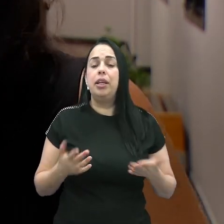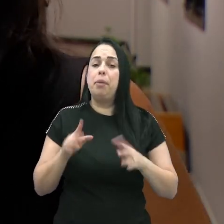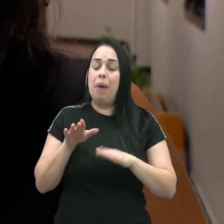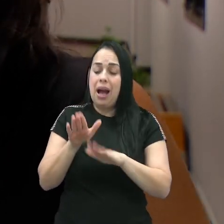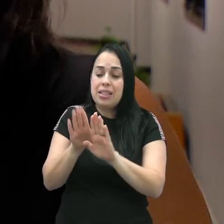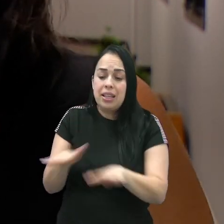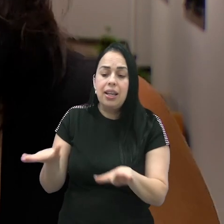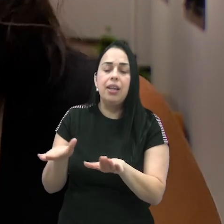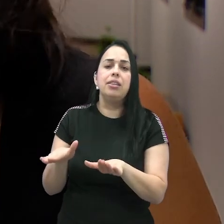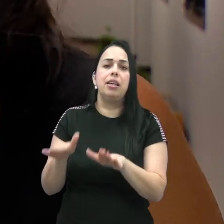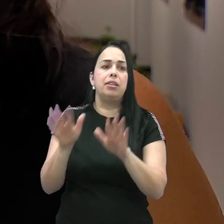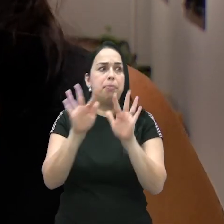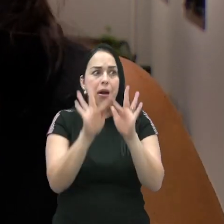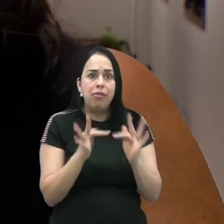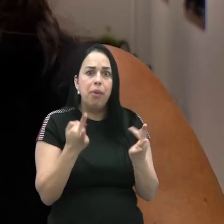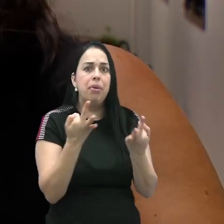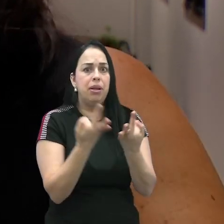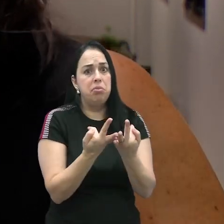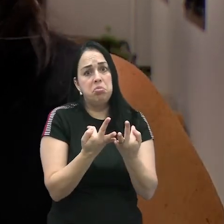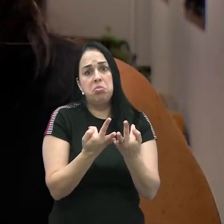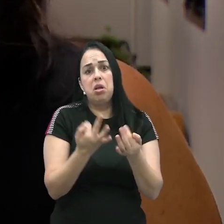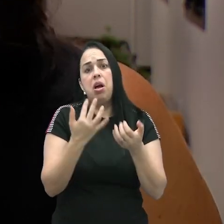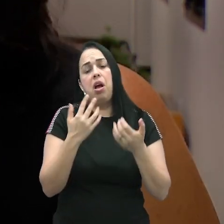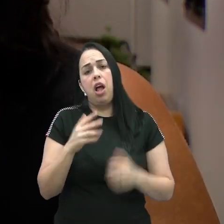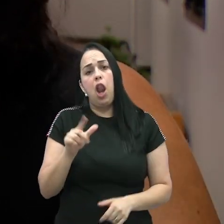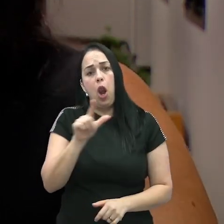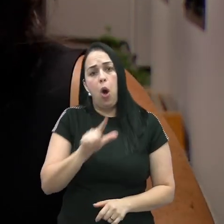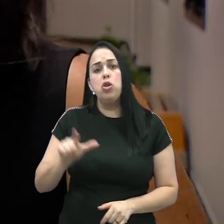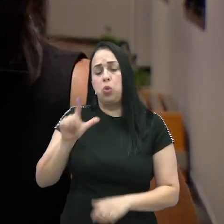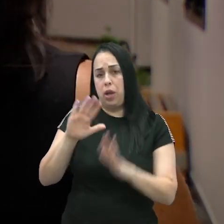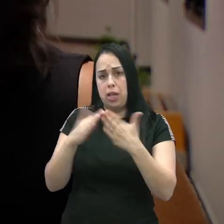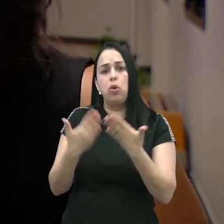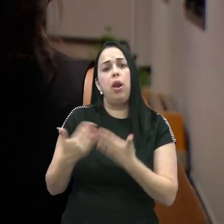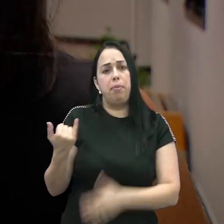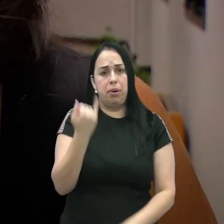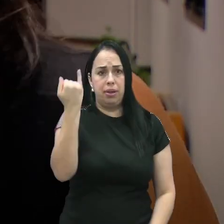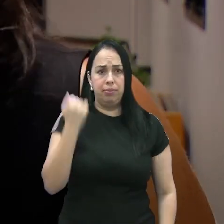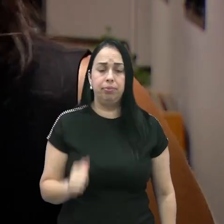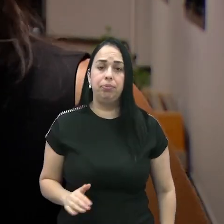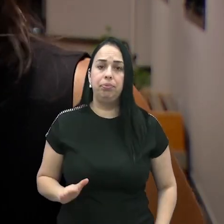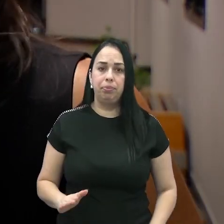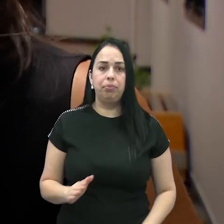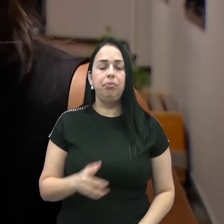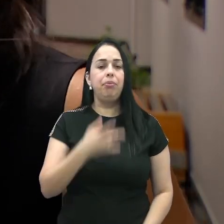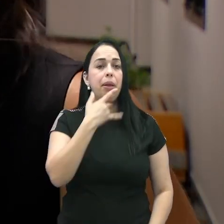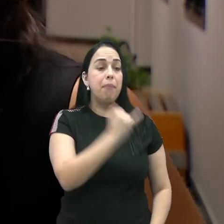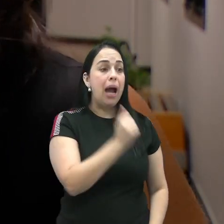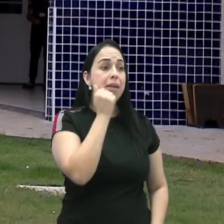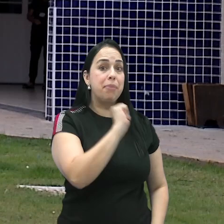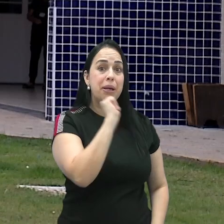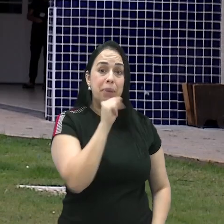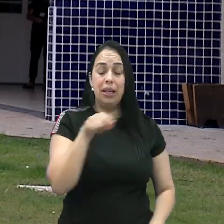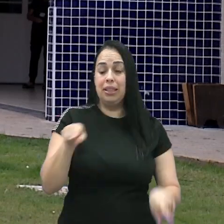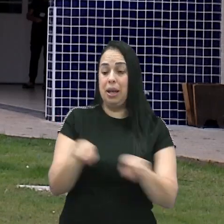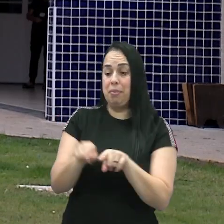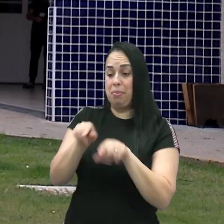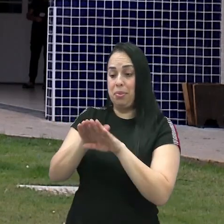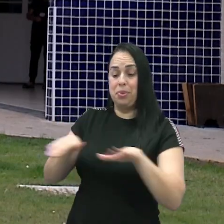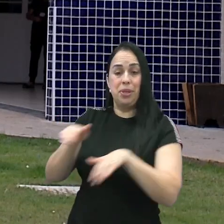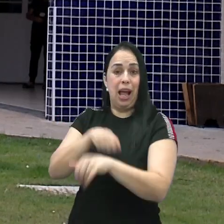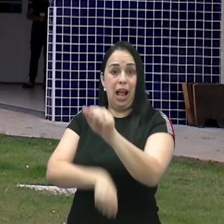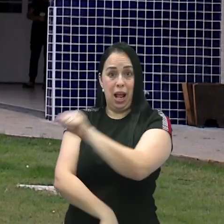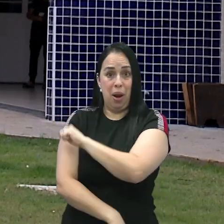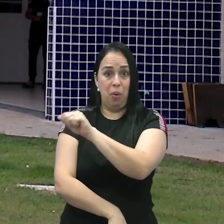aí, e para as crianças, para as famílias, lógico, é importante. Para os pais